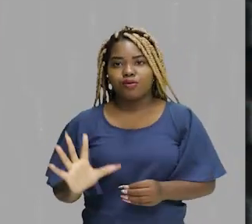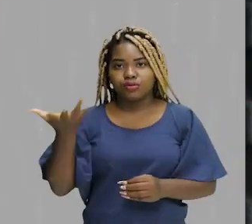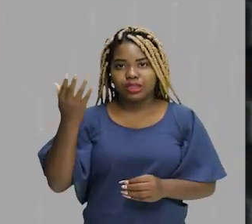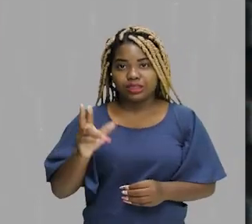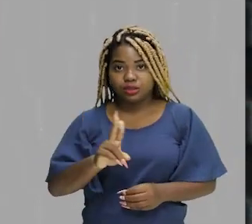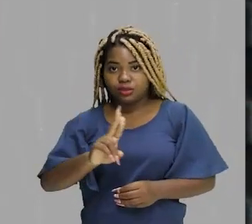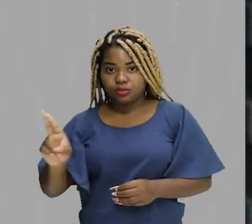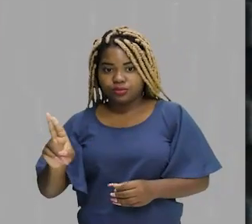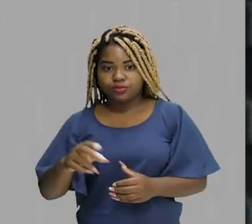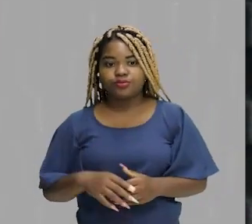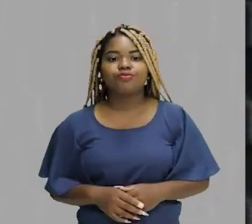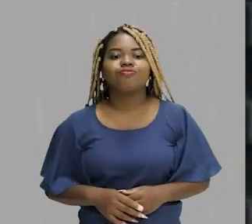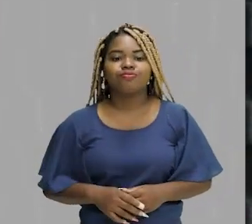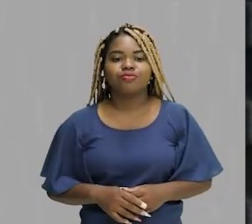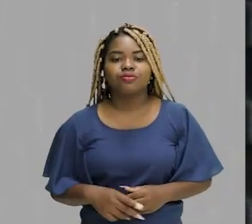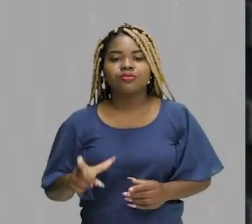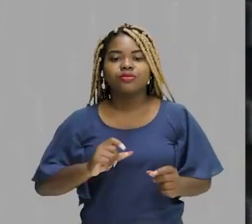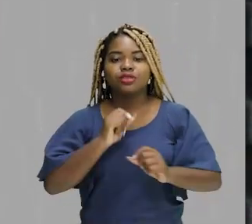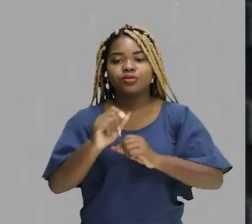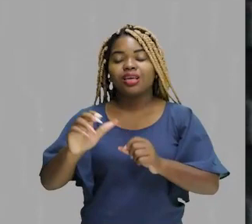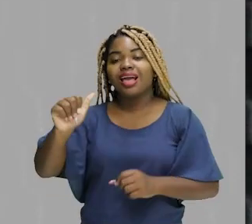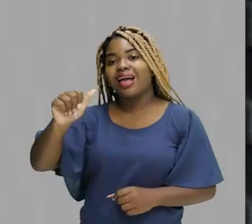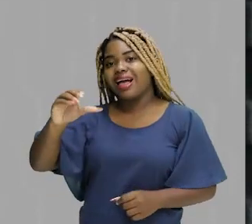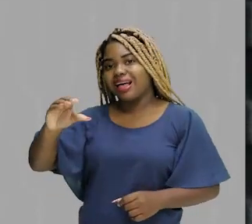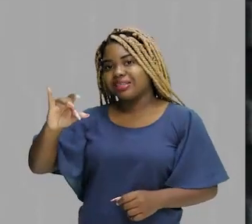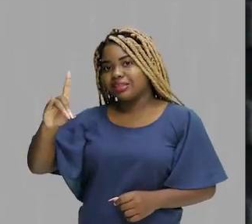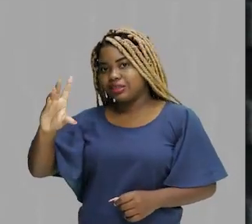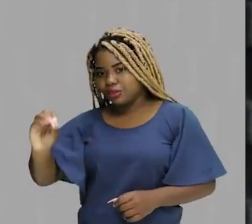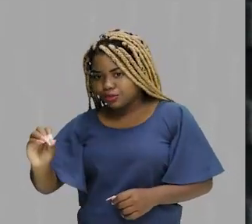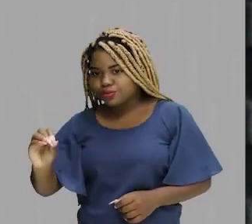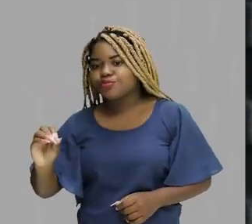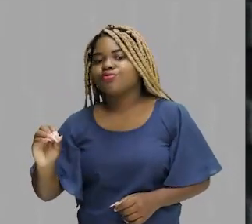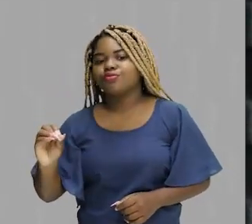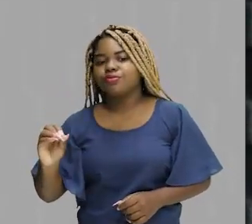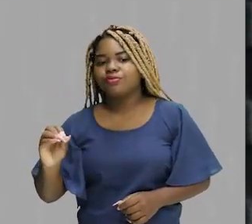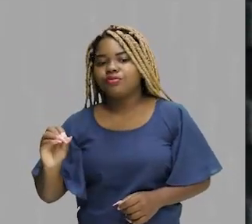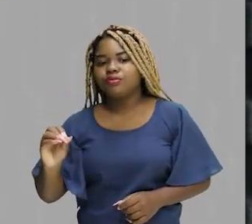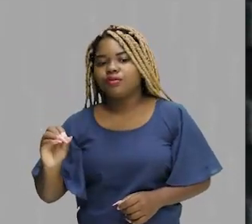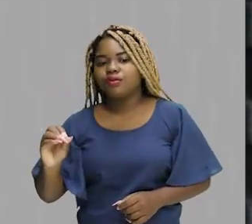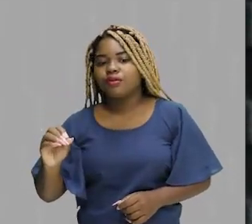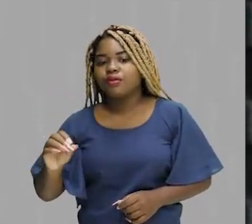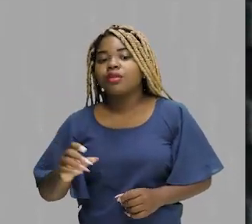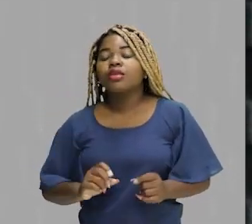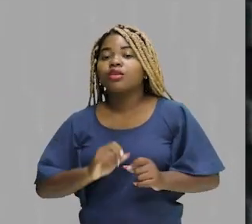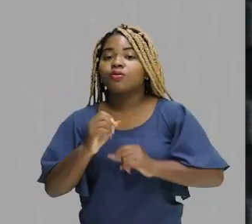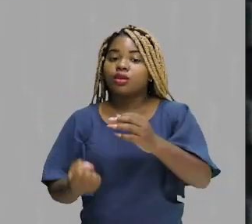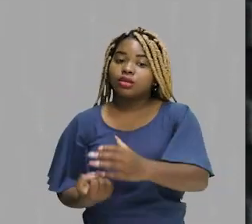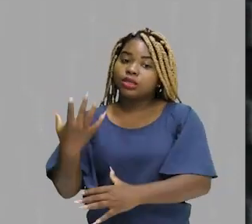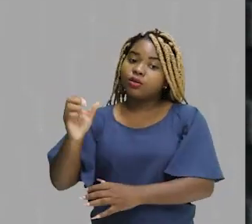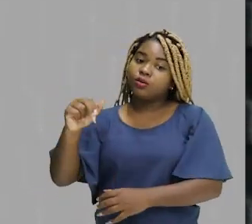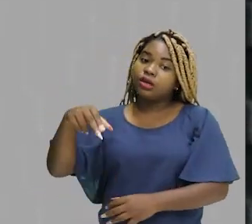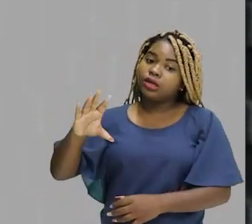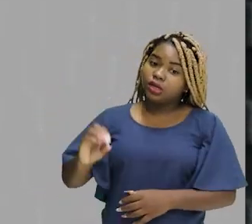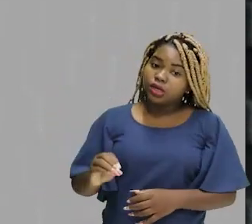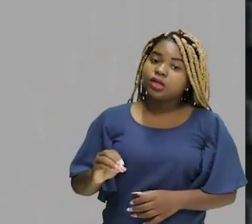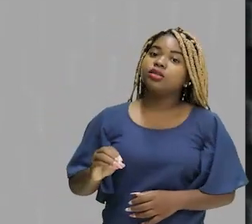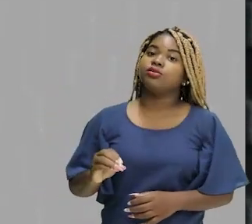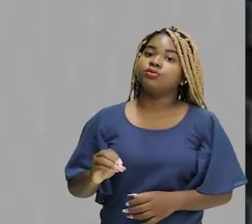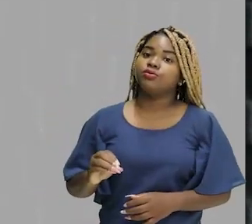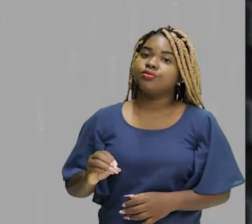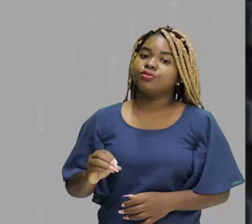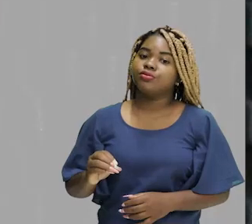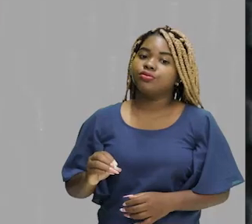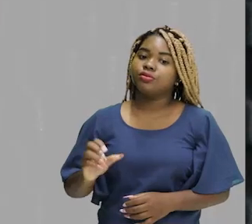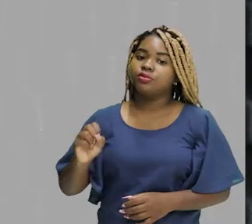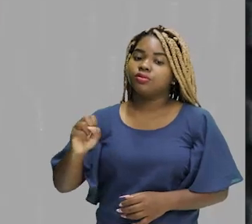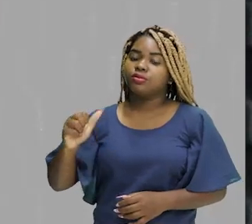a partir da nomenclatura do ácido que originou, ou o ânion participante do